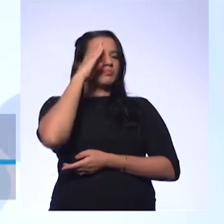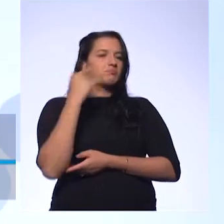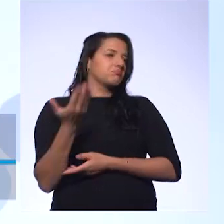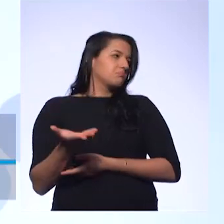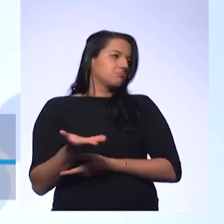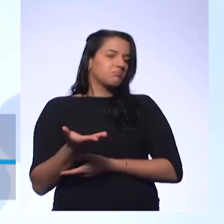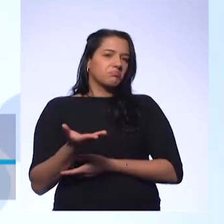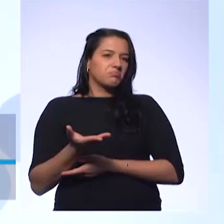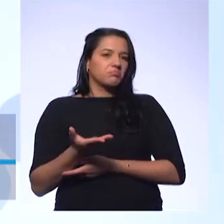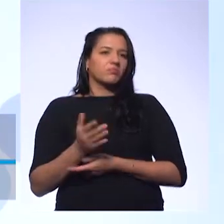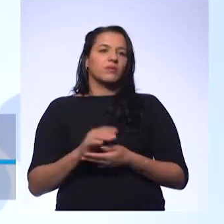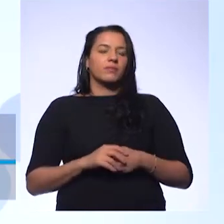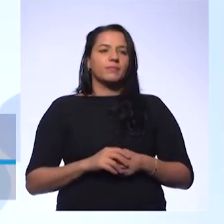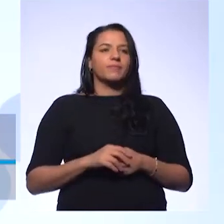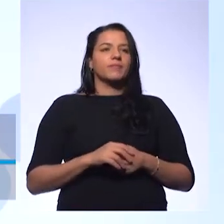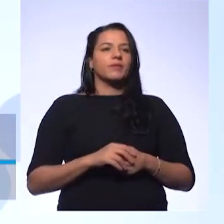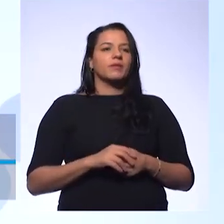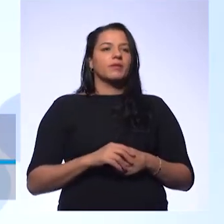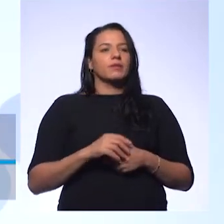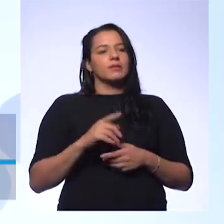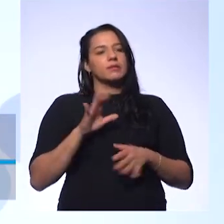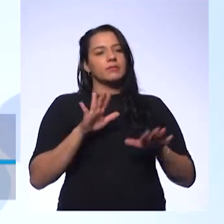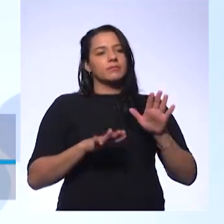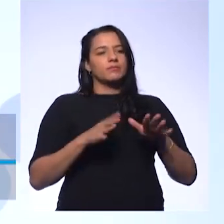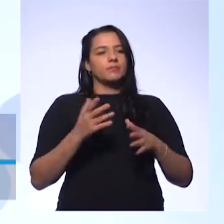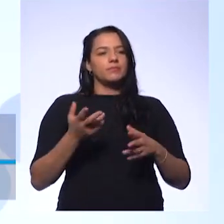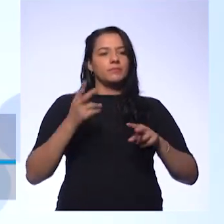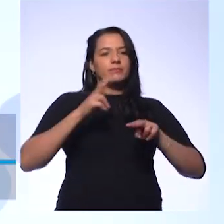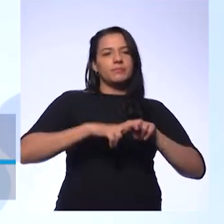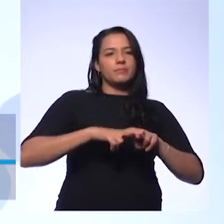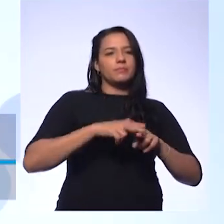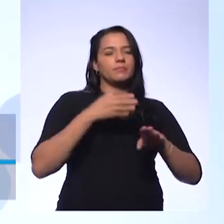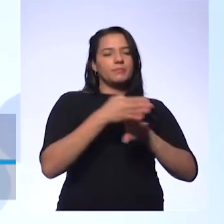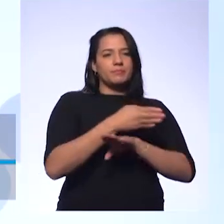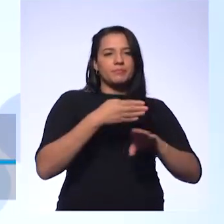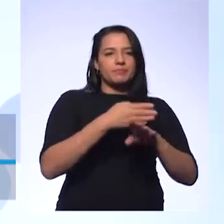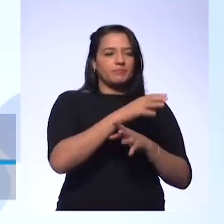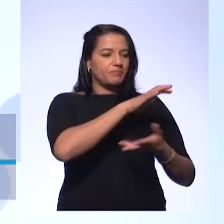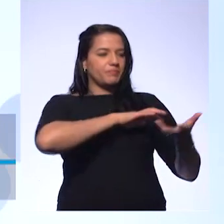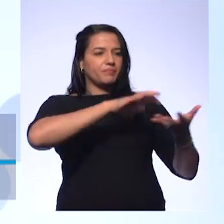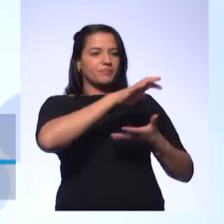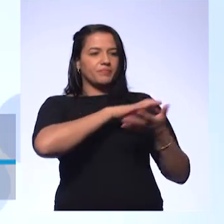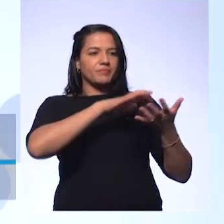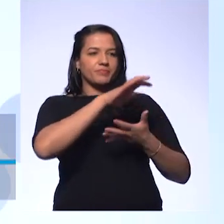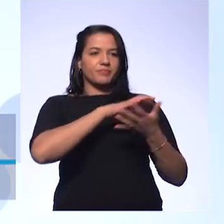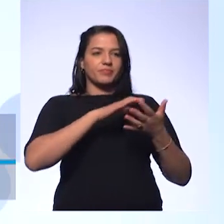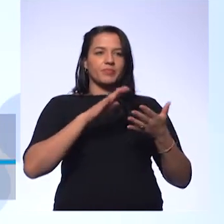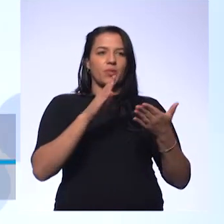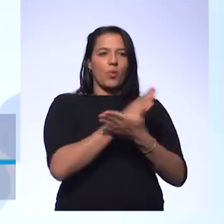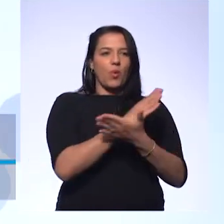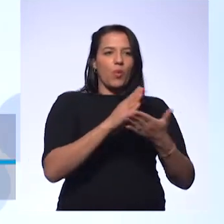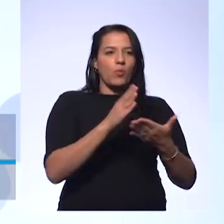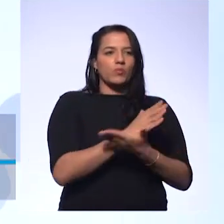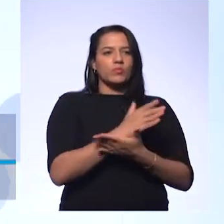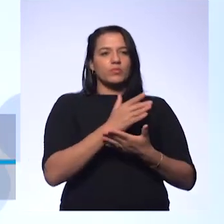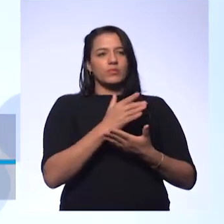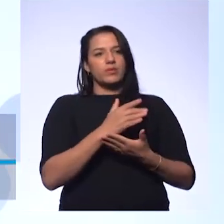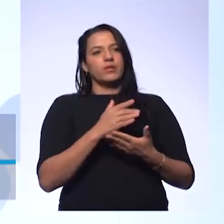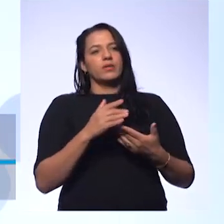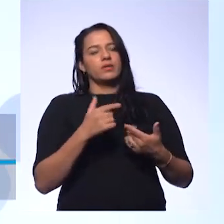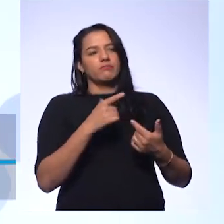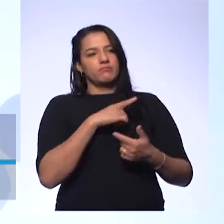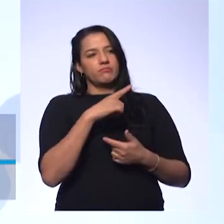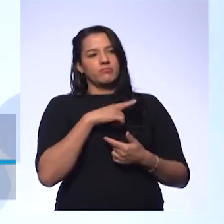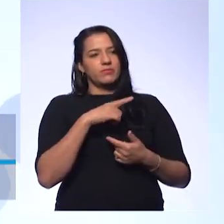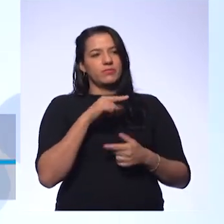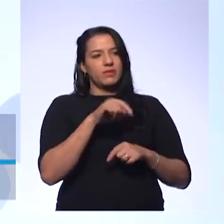bem que eles estavam presos porque eles participaram de um movimento, né? Não foi nada assim grave, mas com isso Getúlio Vargas ele